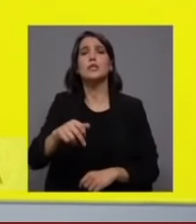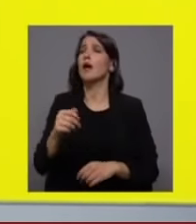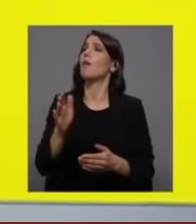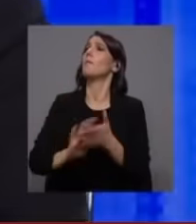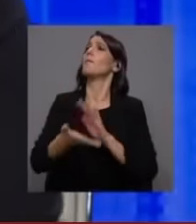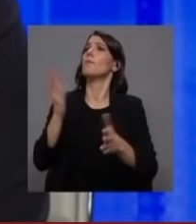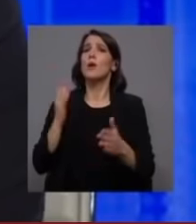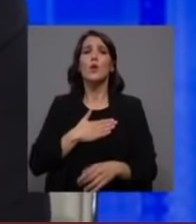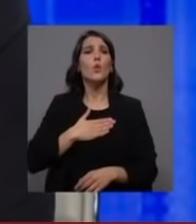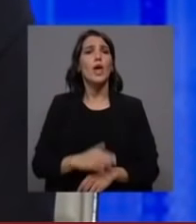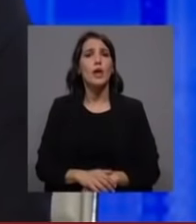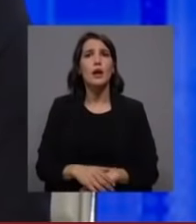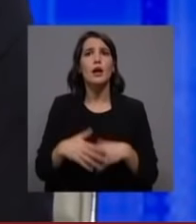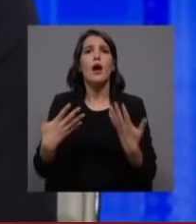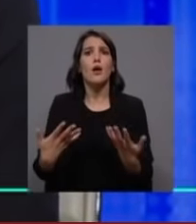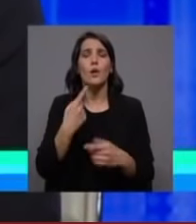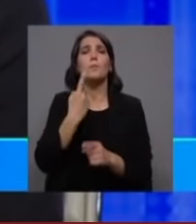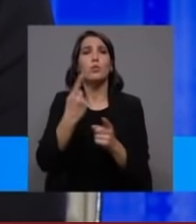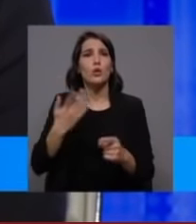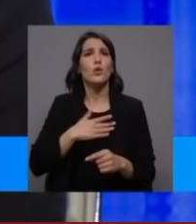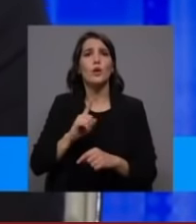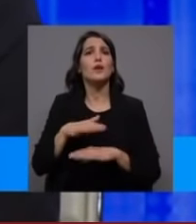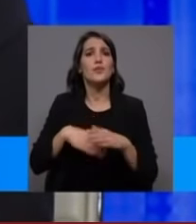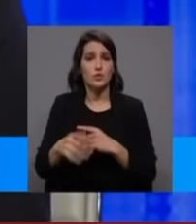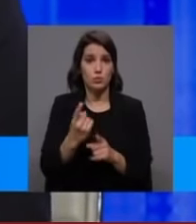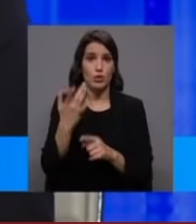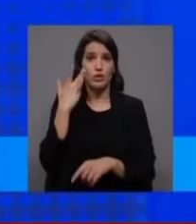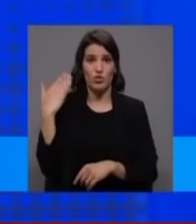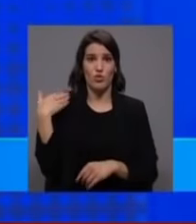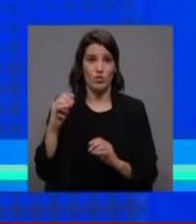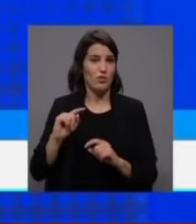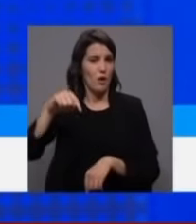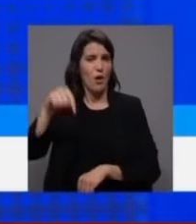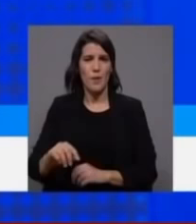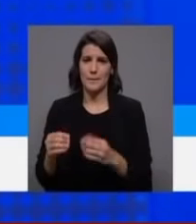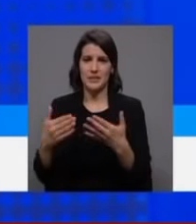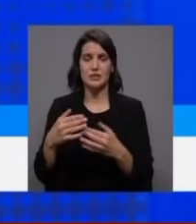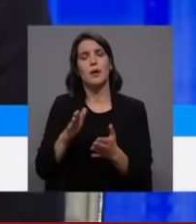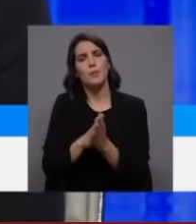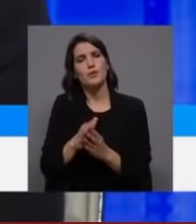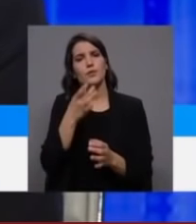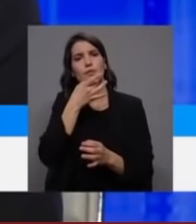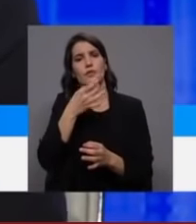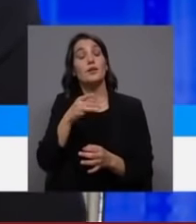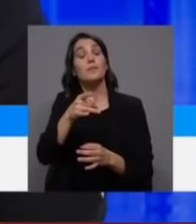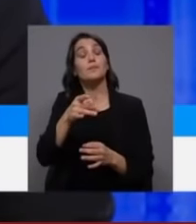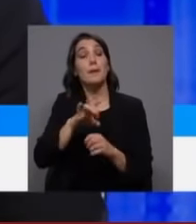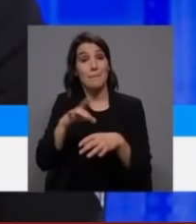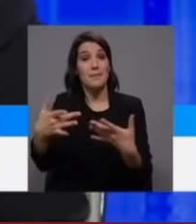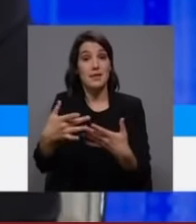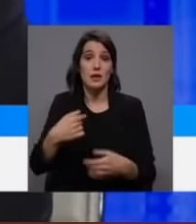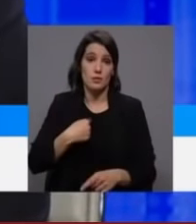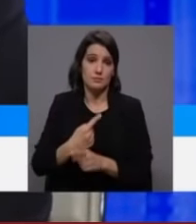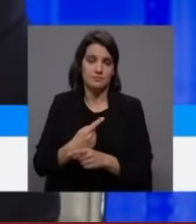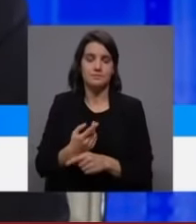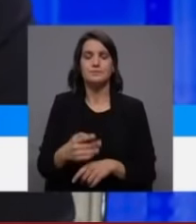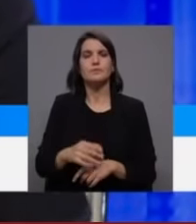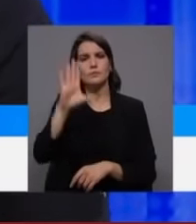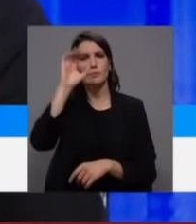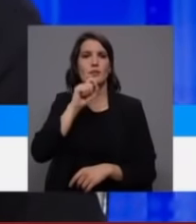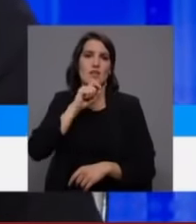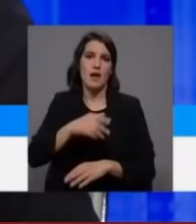quis fazer agora ou não porque é que não quis fazer porque Antônio para fazer do início a ejaculação academia também tem que falar sobre isso o cara tinha todas